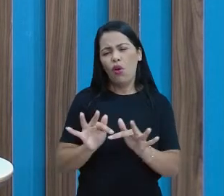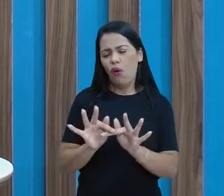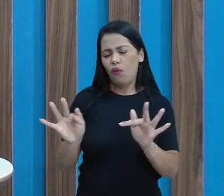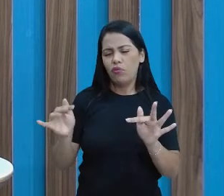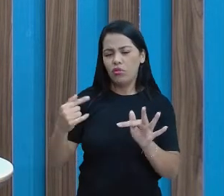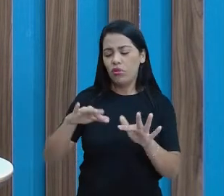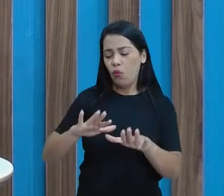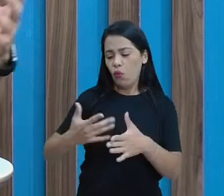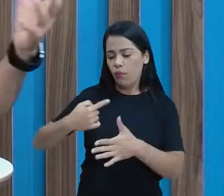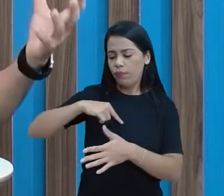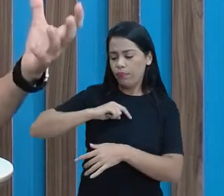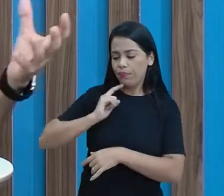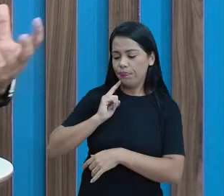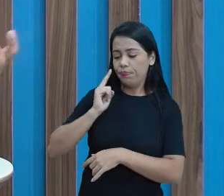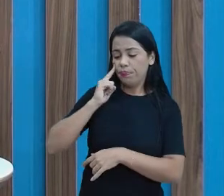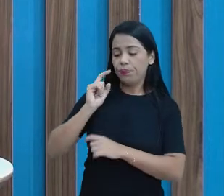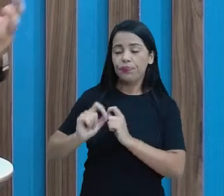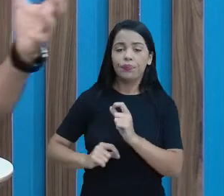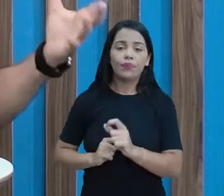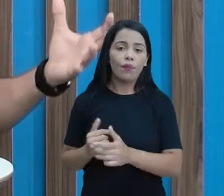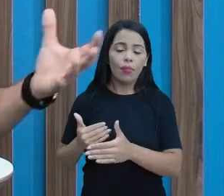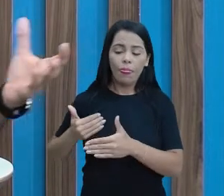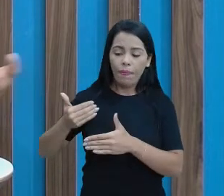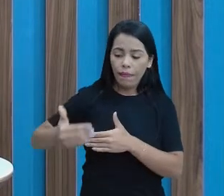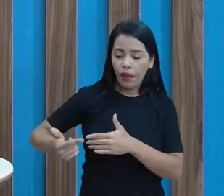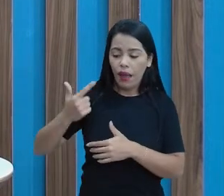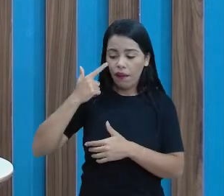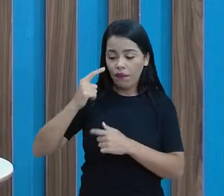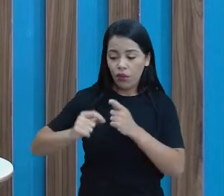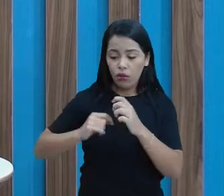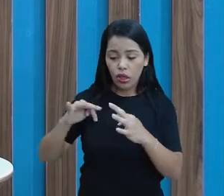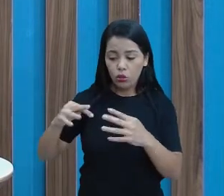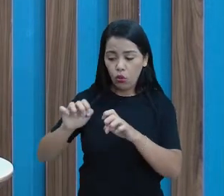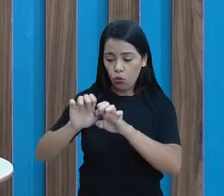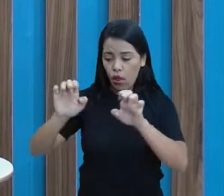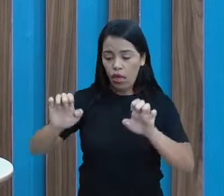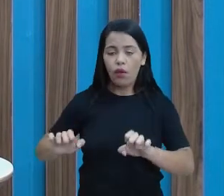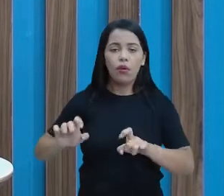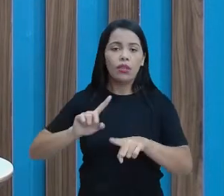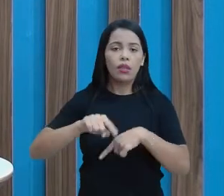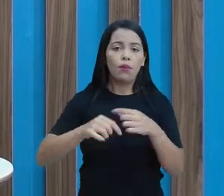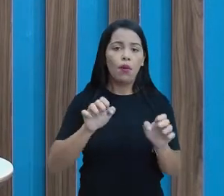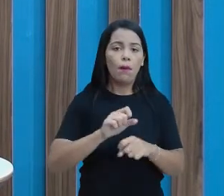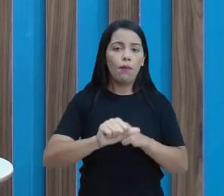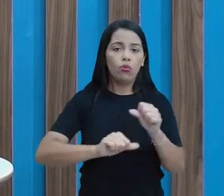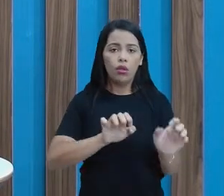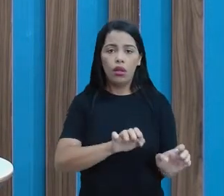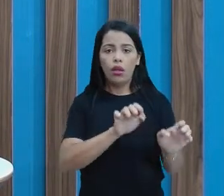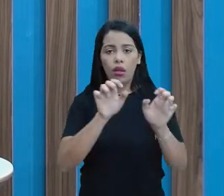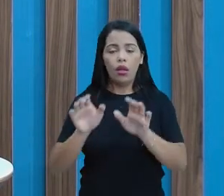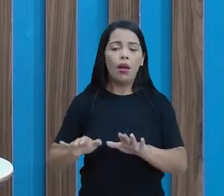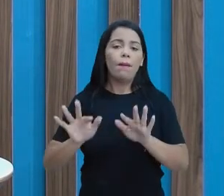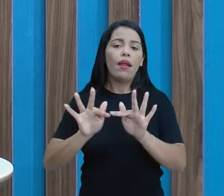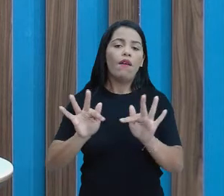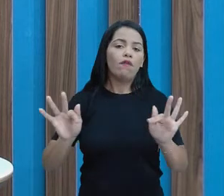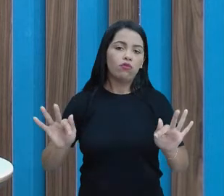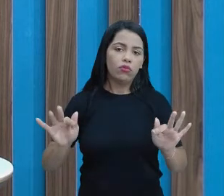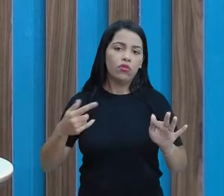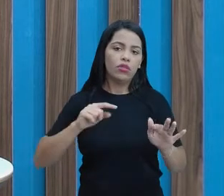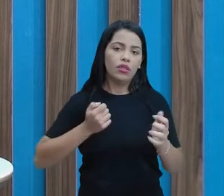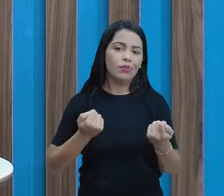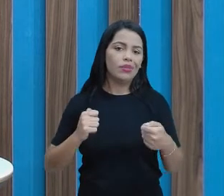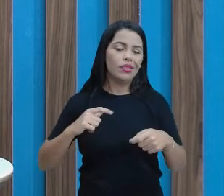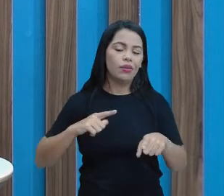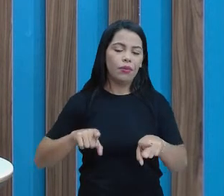certo? Quando a gente passa aí, viu toda a questão de equação e passa para a função, certo? A gente também tem que ter um